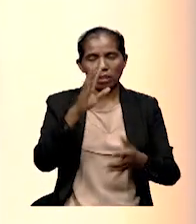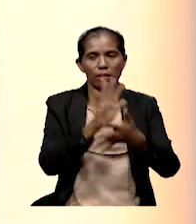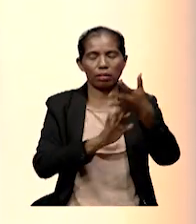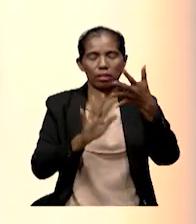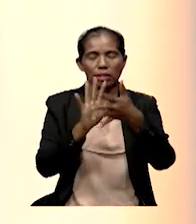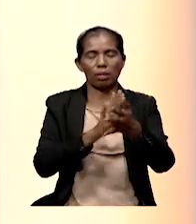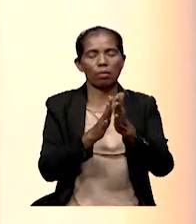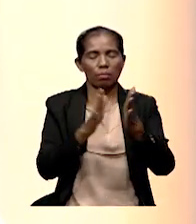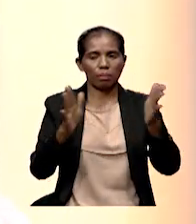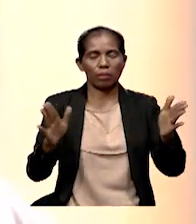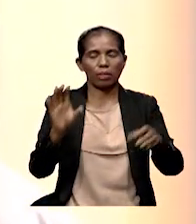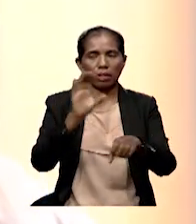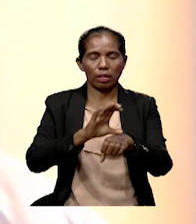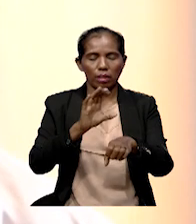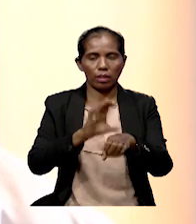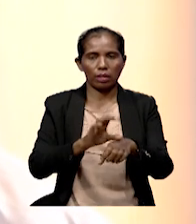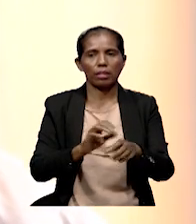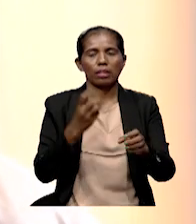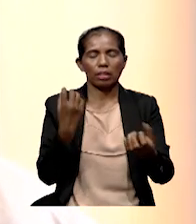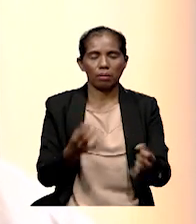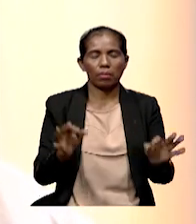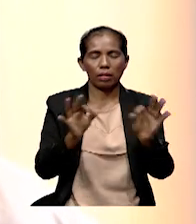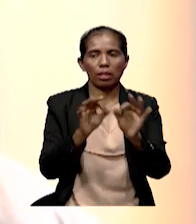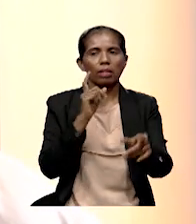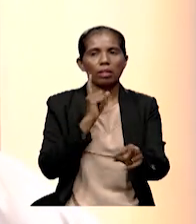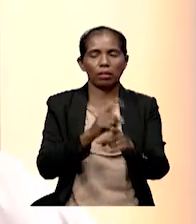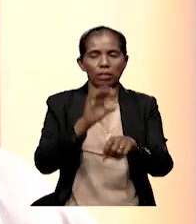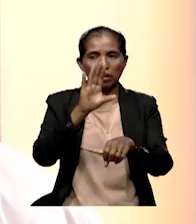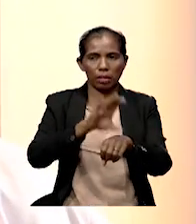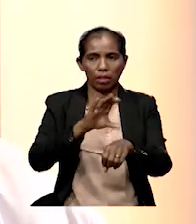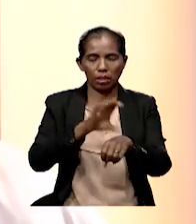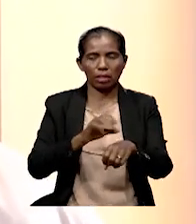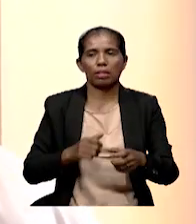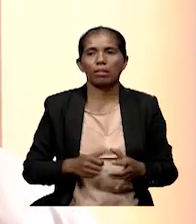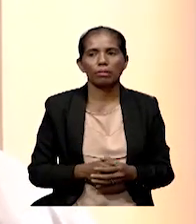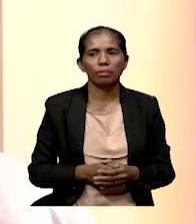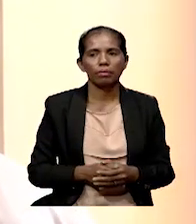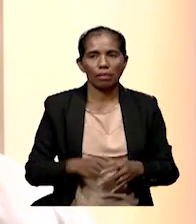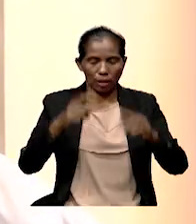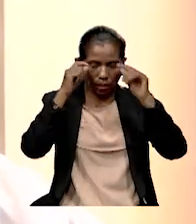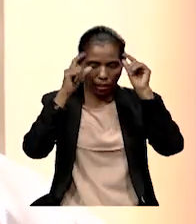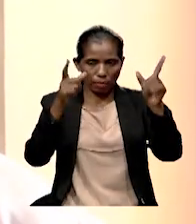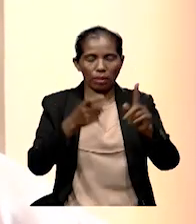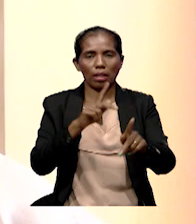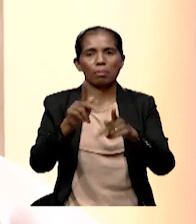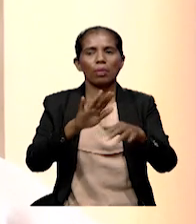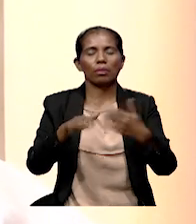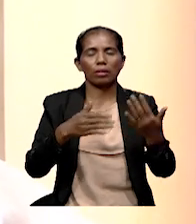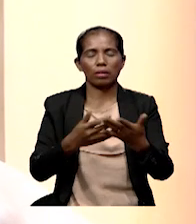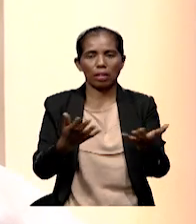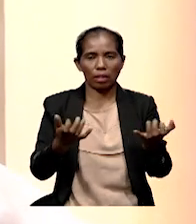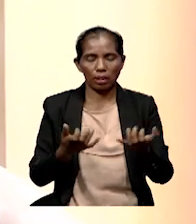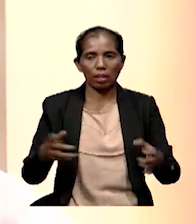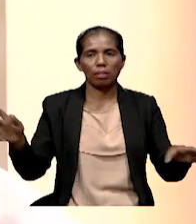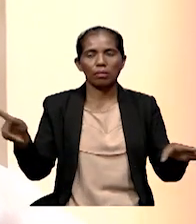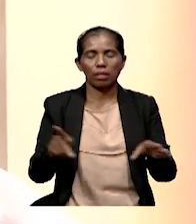uma crera ninha, né, Páscoa, né, o atendimento é importante, até mesmo aquela igreja, Satan, Timor, né, maioria será ninha, a cara que participa